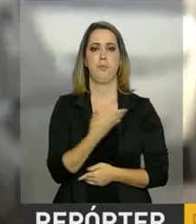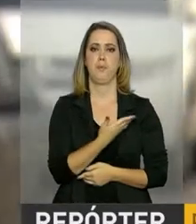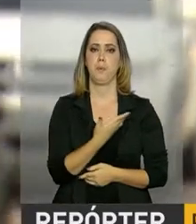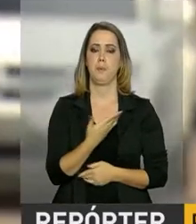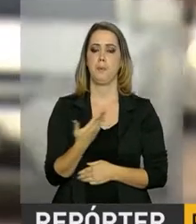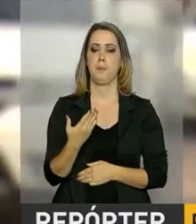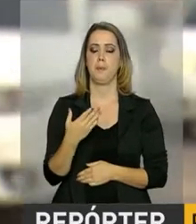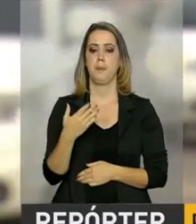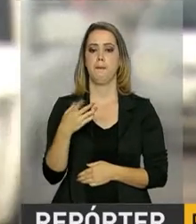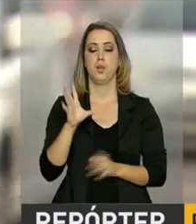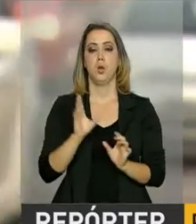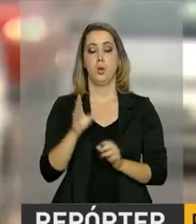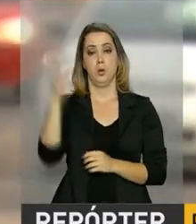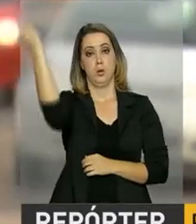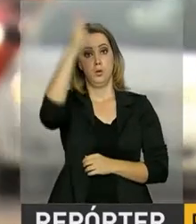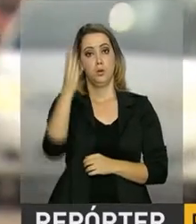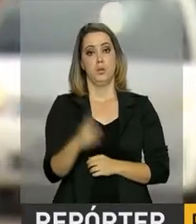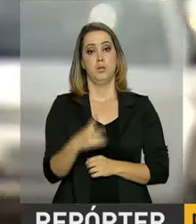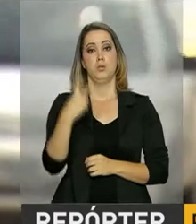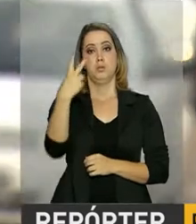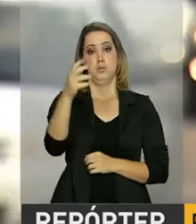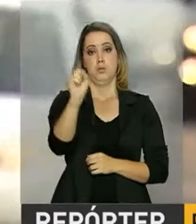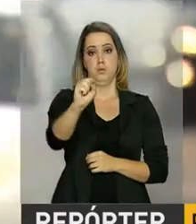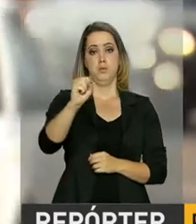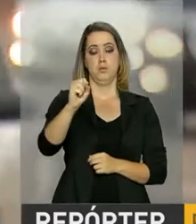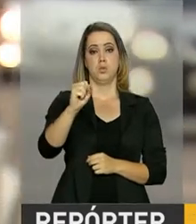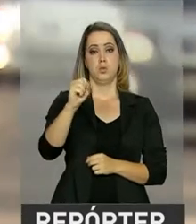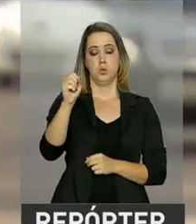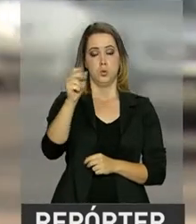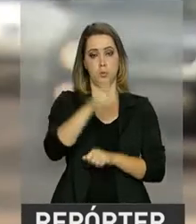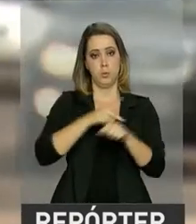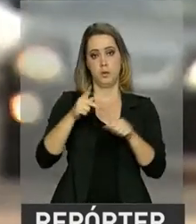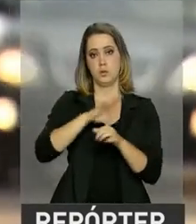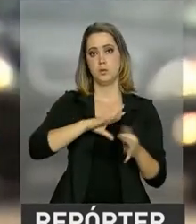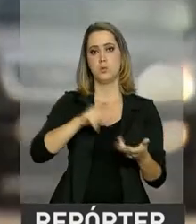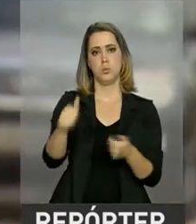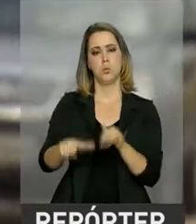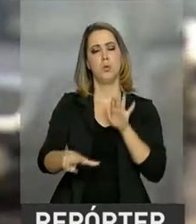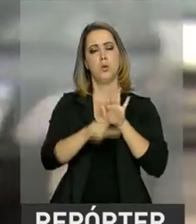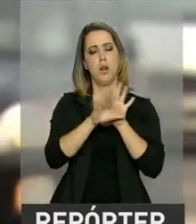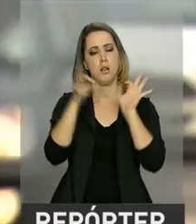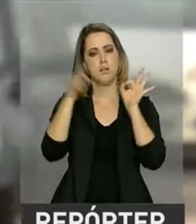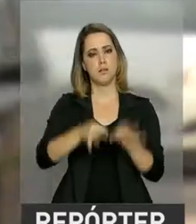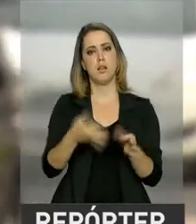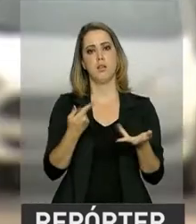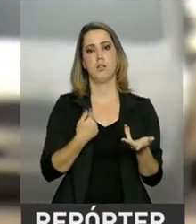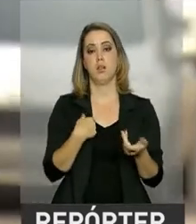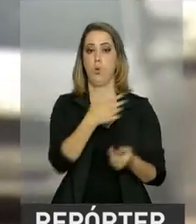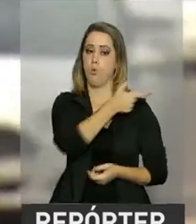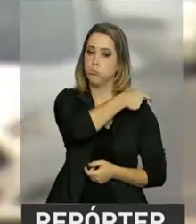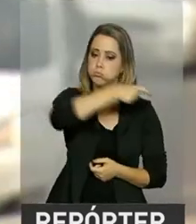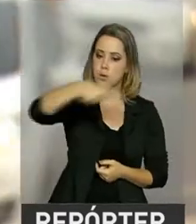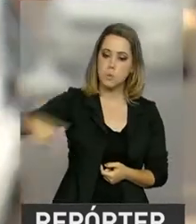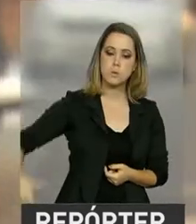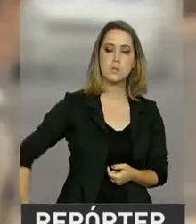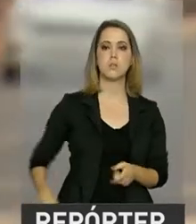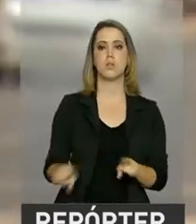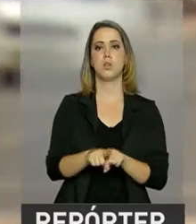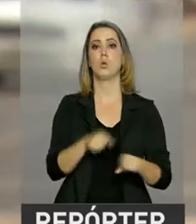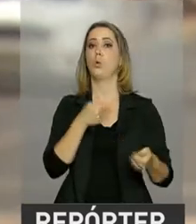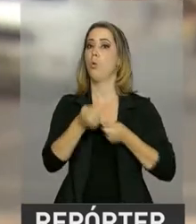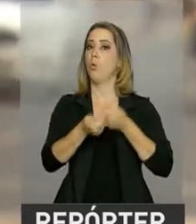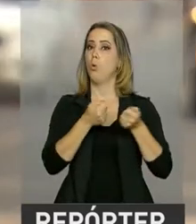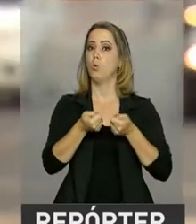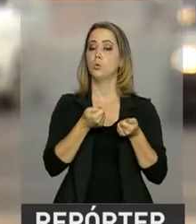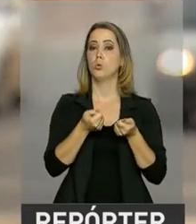os 28 países do mundo com leis adequadas no trânsito. Entre essas normas estão o uso do cinto de segurança, o